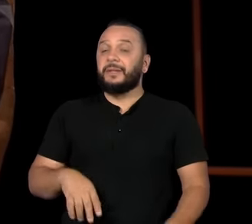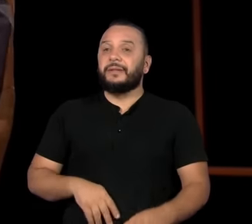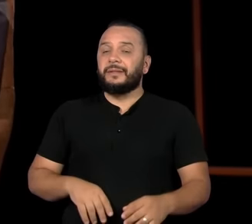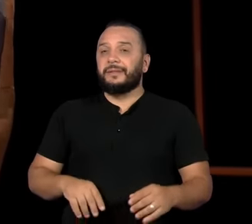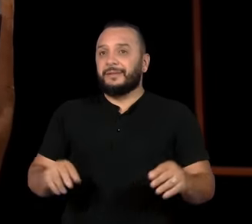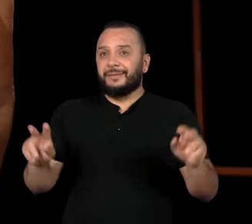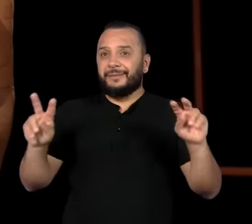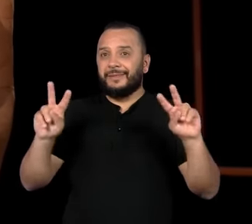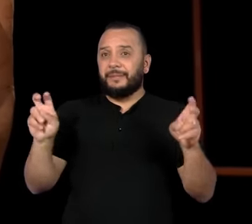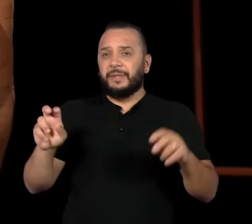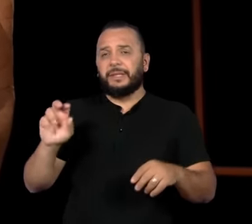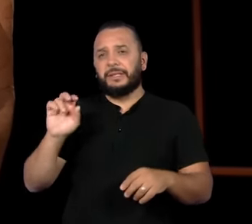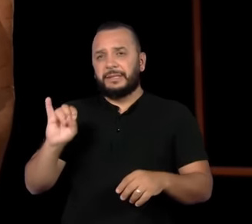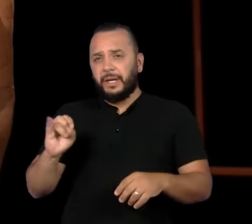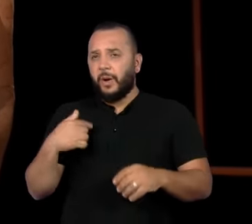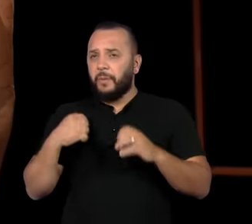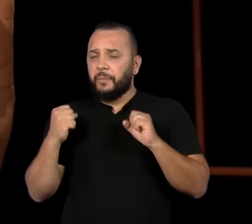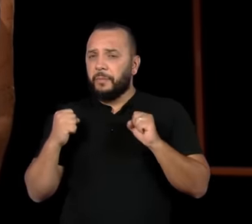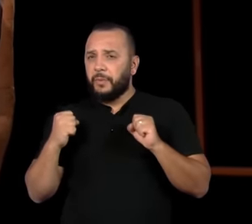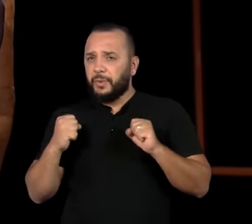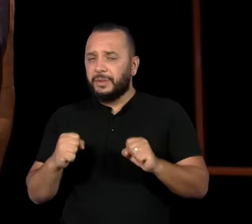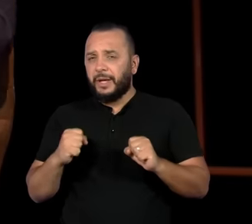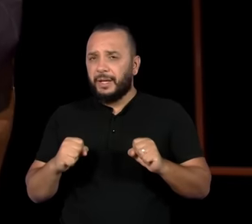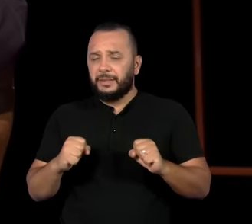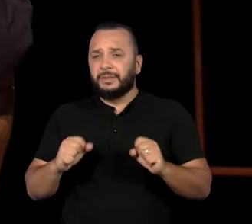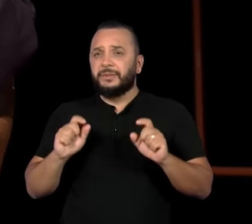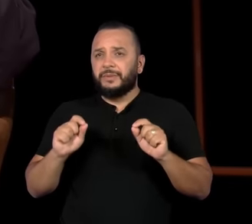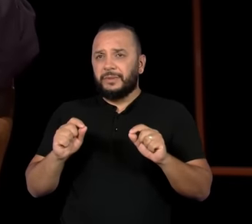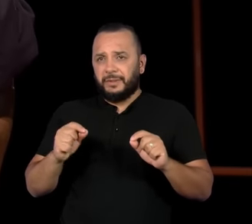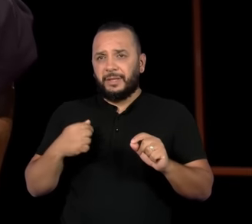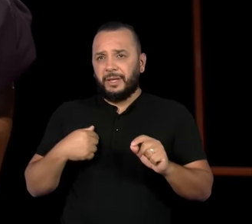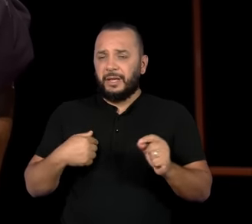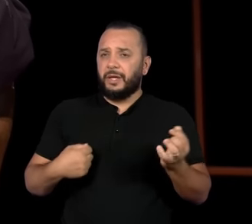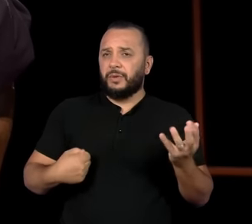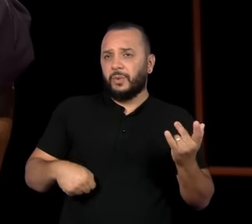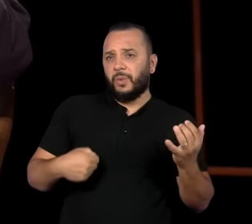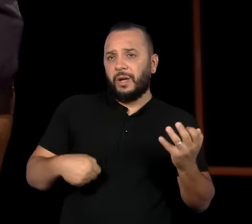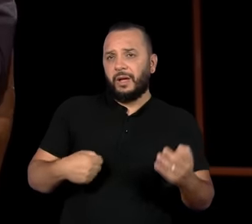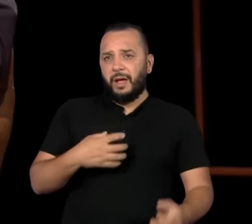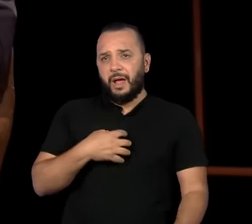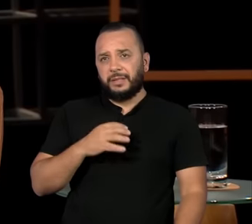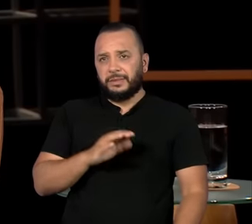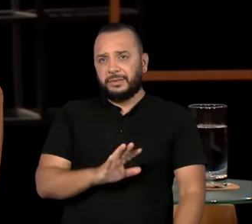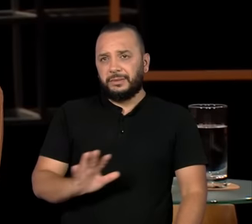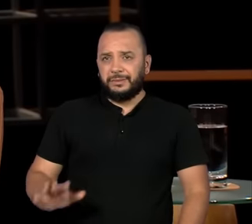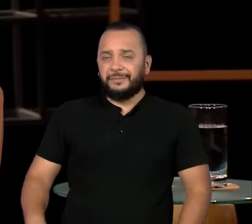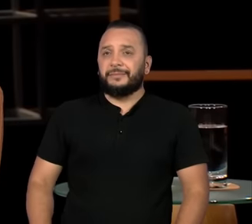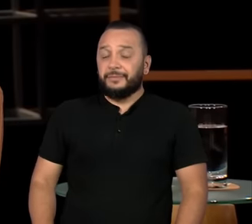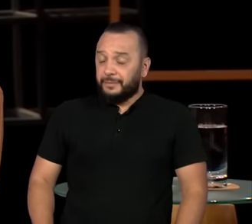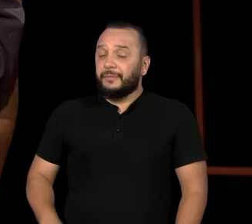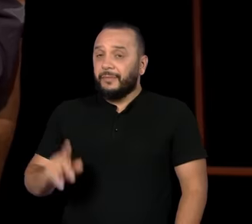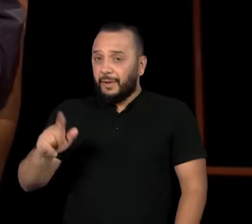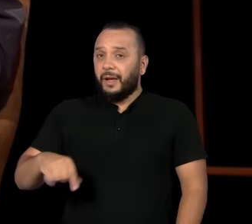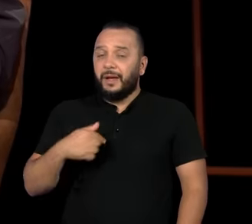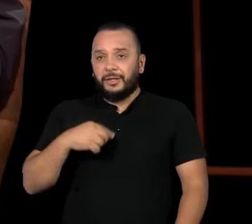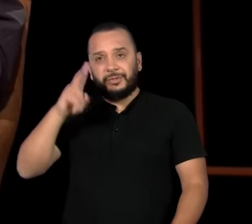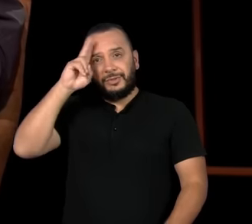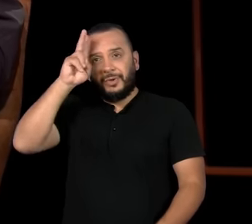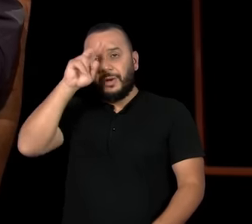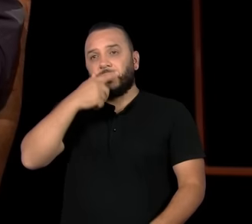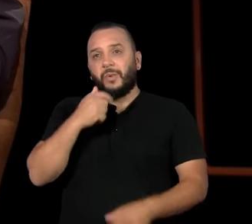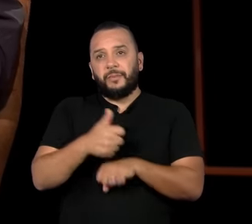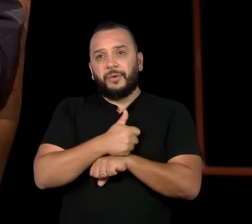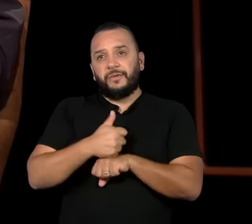Pudesse Tocar Assim. Era a história de um violonista. E quem ia fazer o